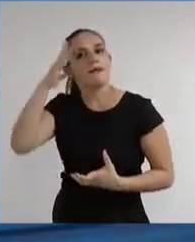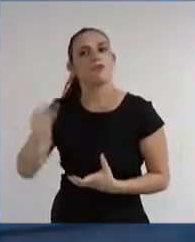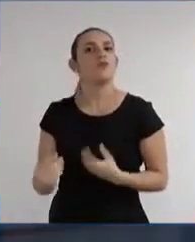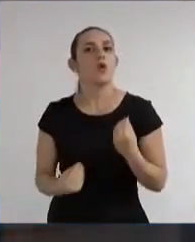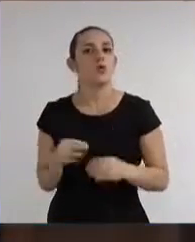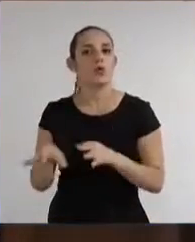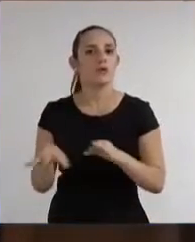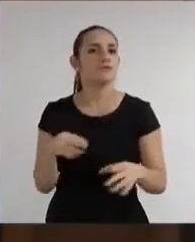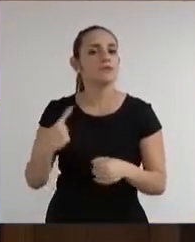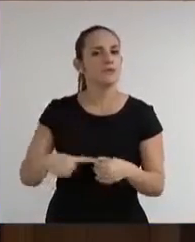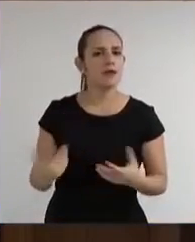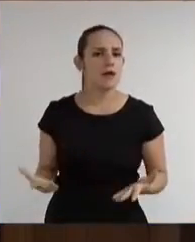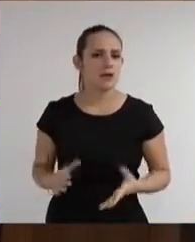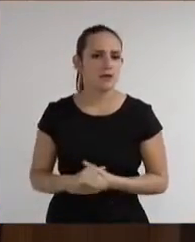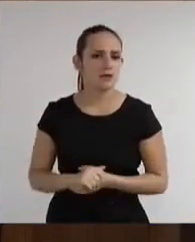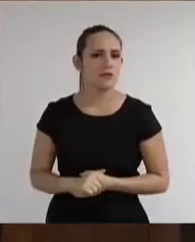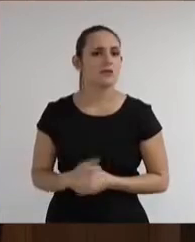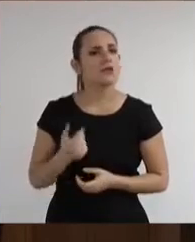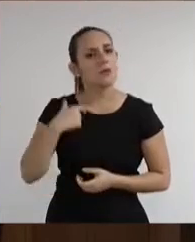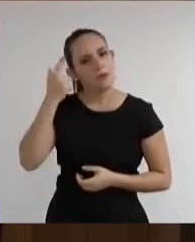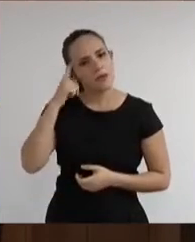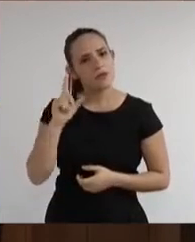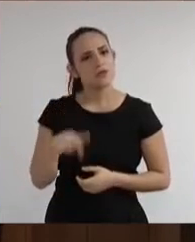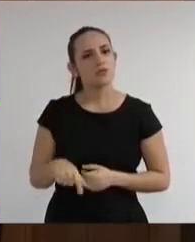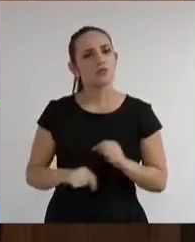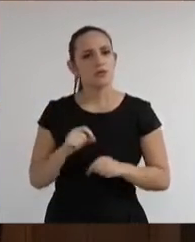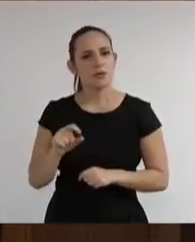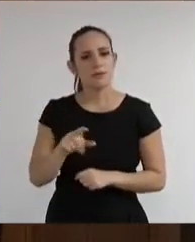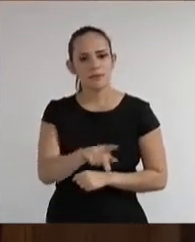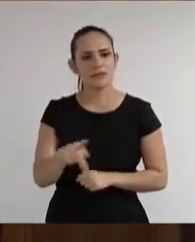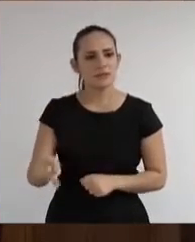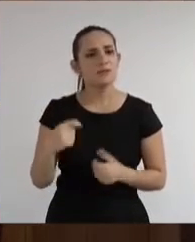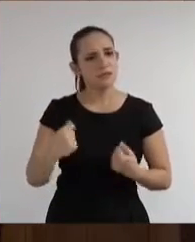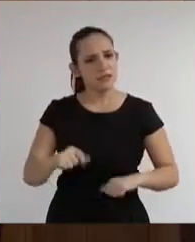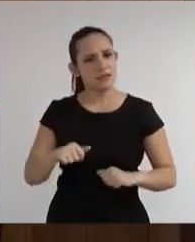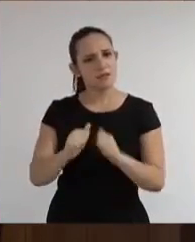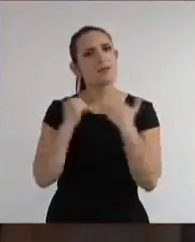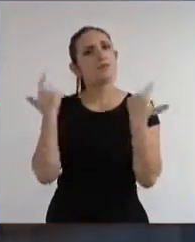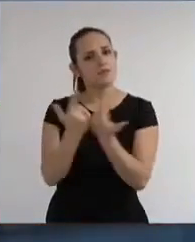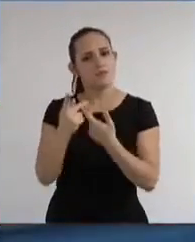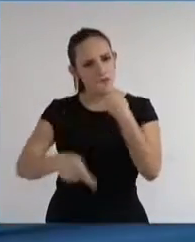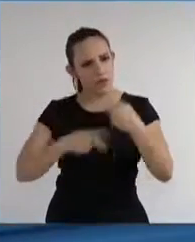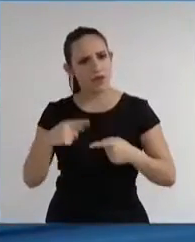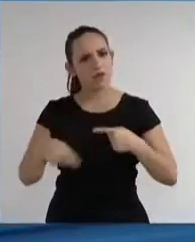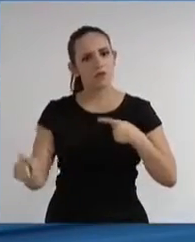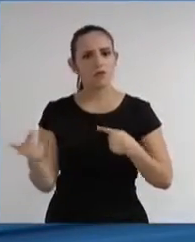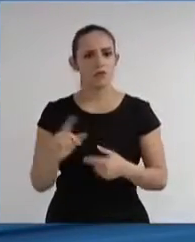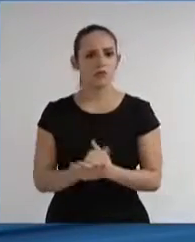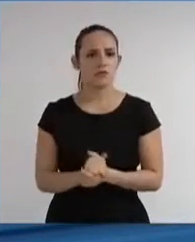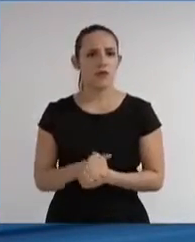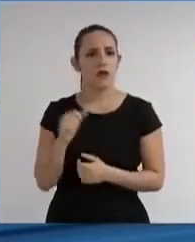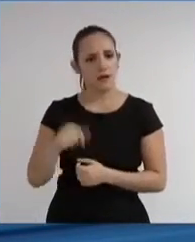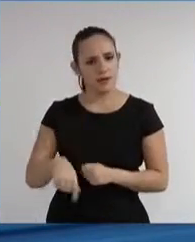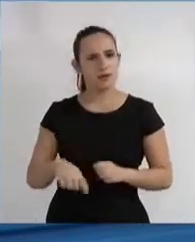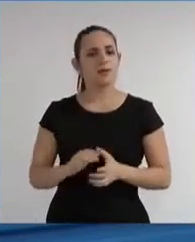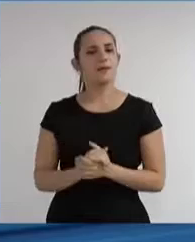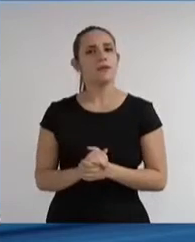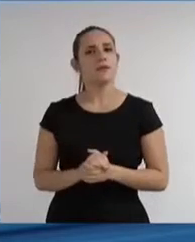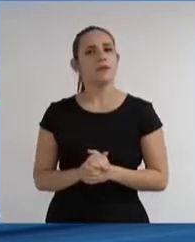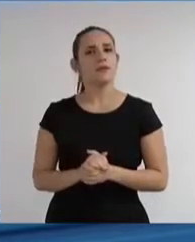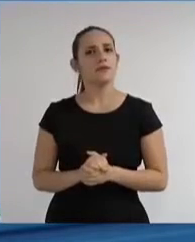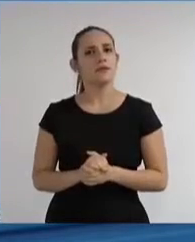É um absurdo isso. Eu acho que tinha que ter, senhor presidente, uma manifestação dessa casa, da mesa dessa casa,